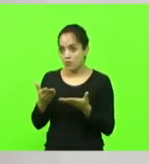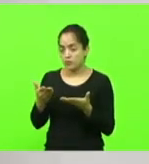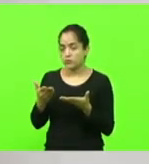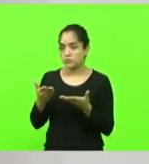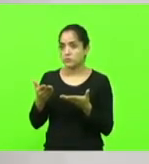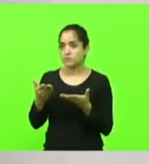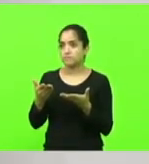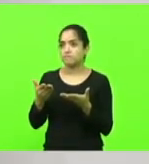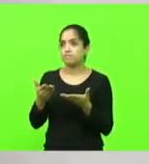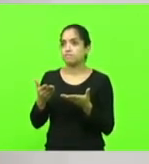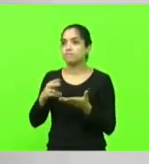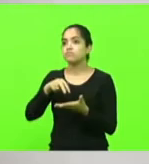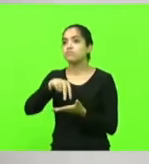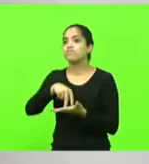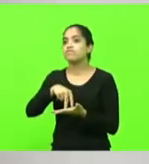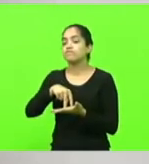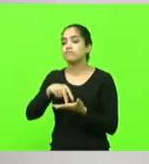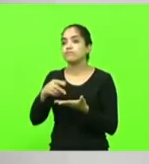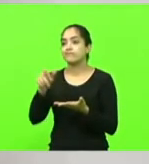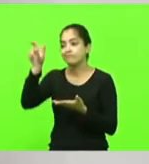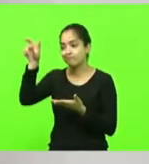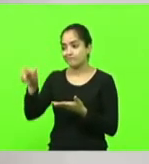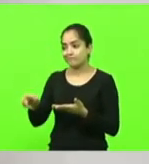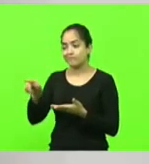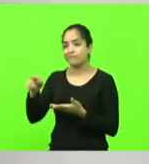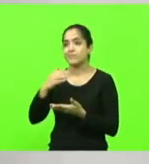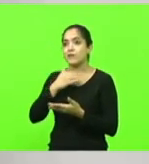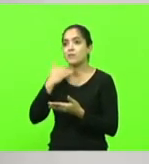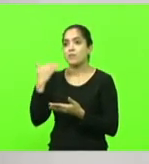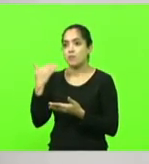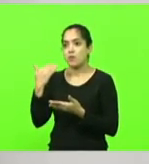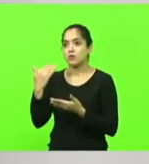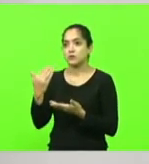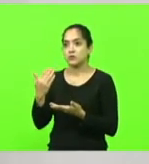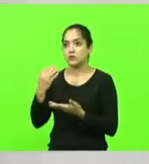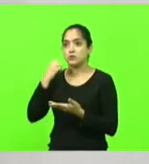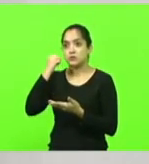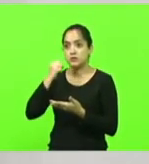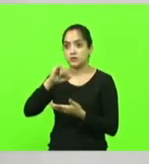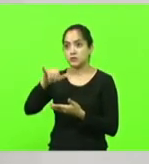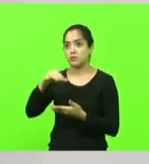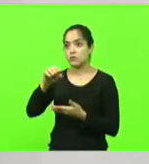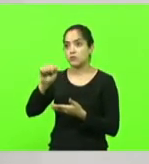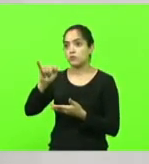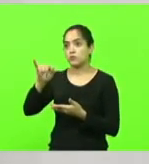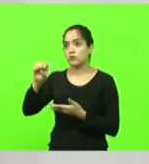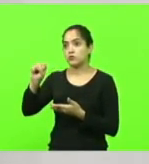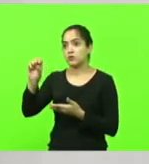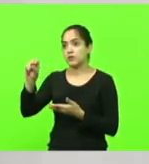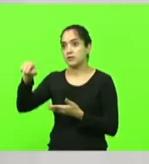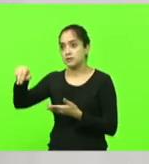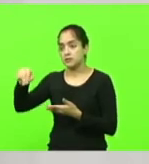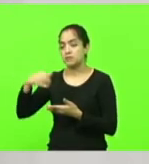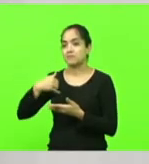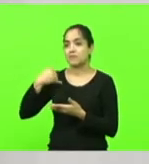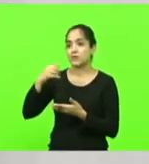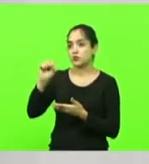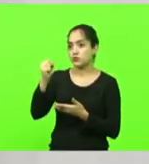manifestar meu pesar pela morte do senador Jailson Barreto, no último domingo, aos 88